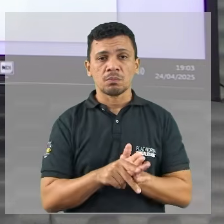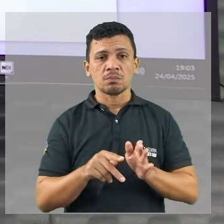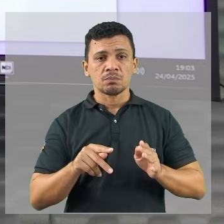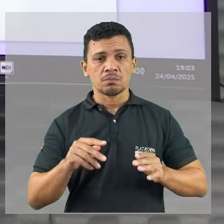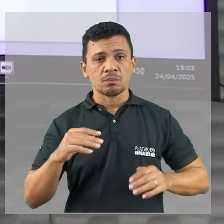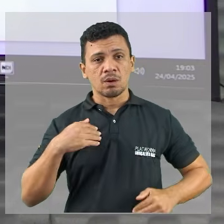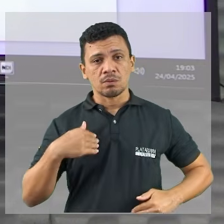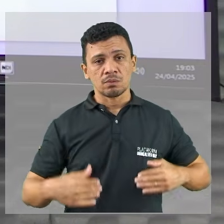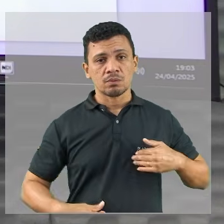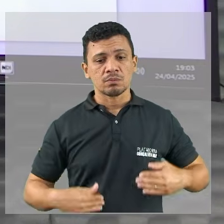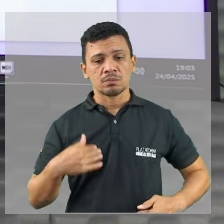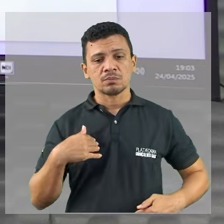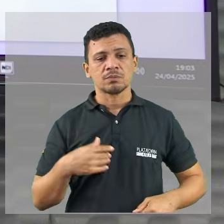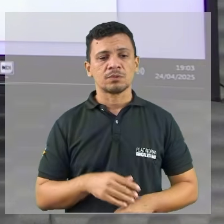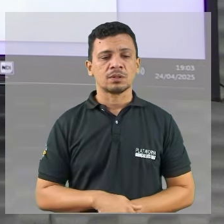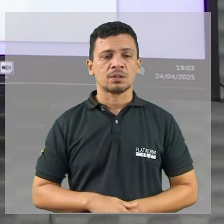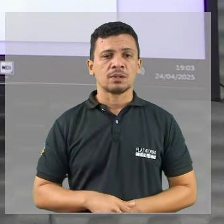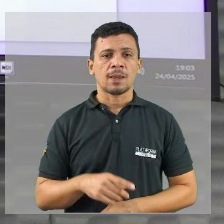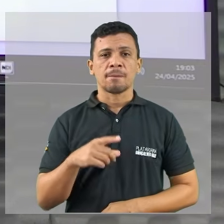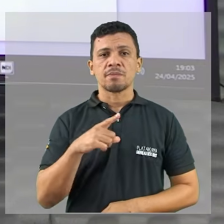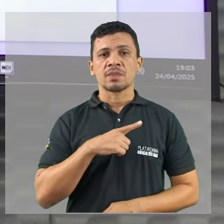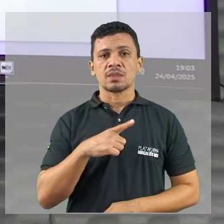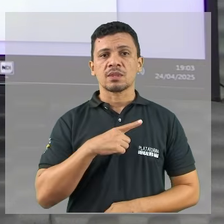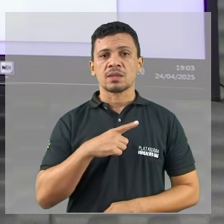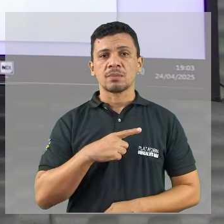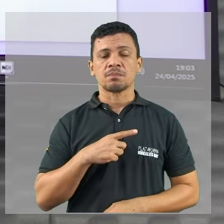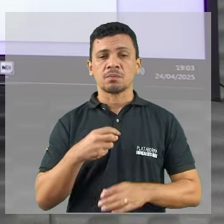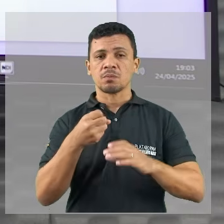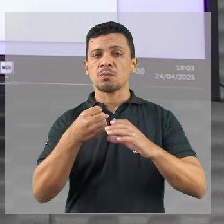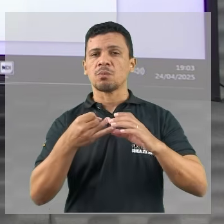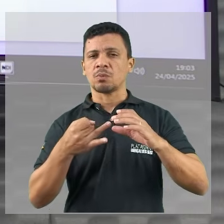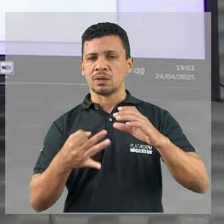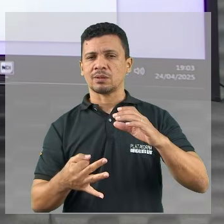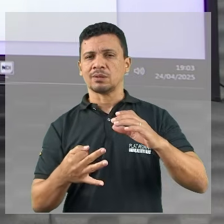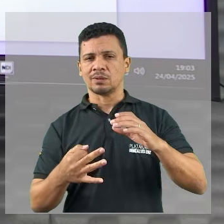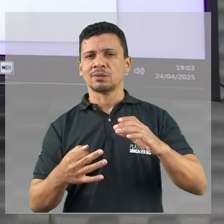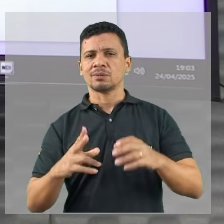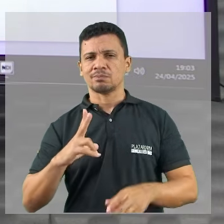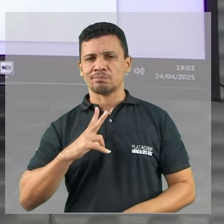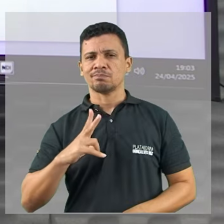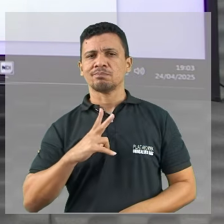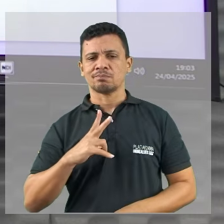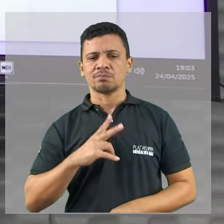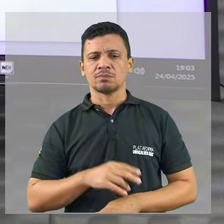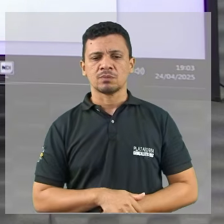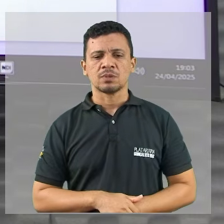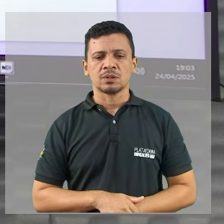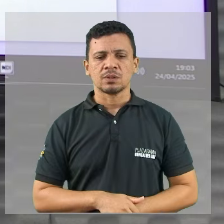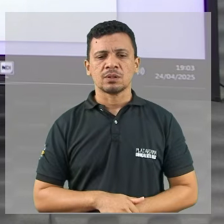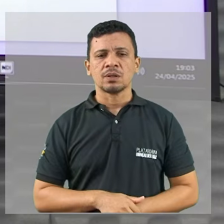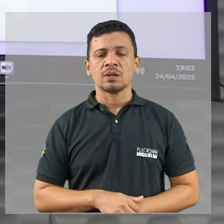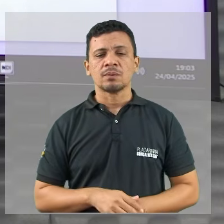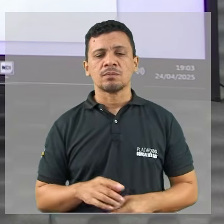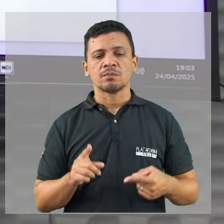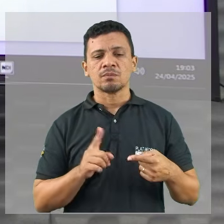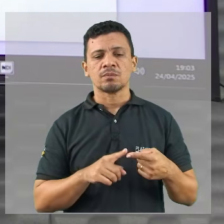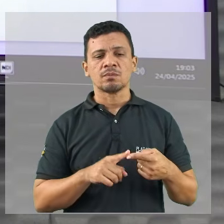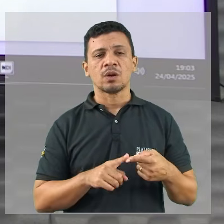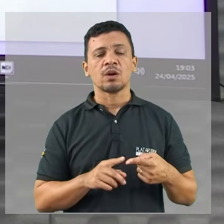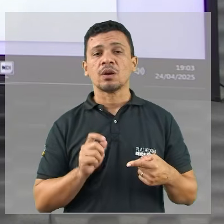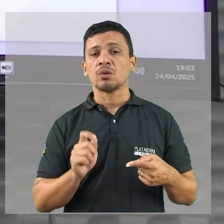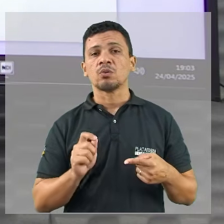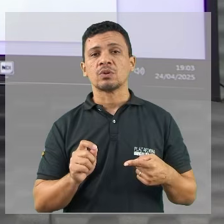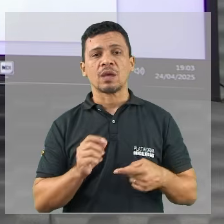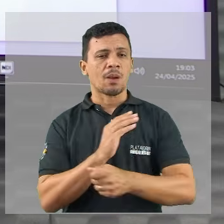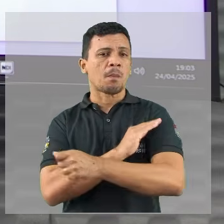corpo, tá, que tem uma característica bem específica. Nós chamamos ele de músculo voluntário,